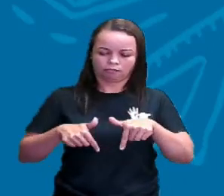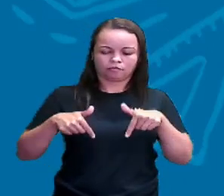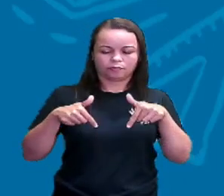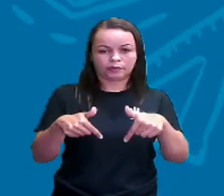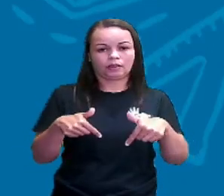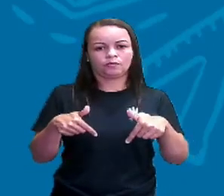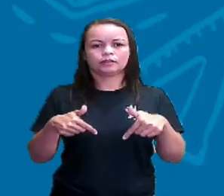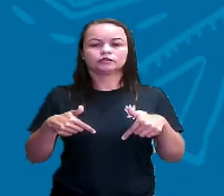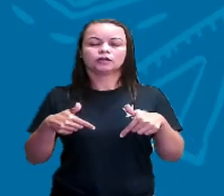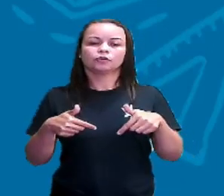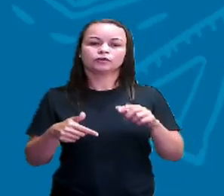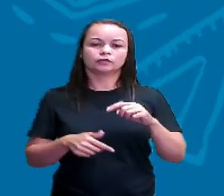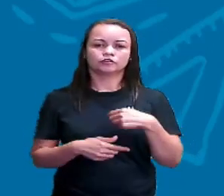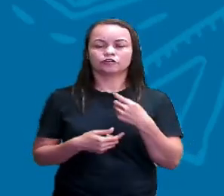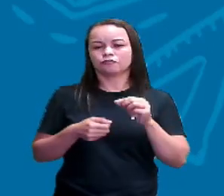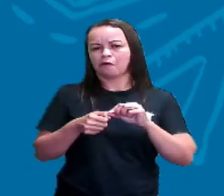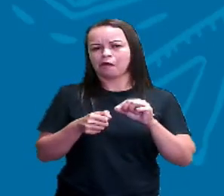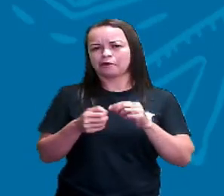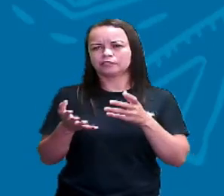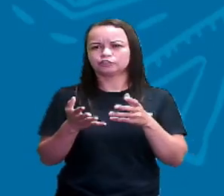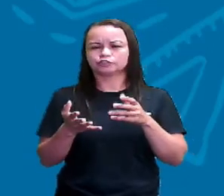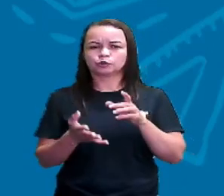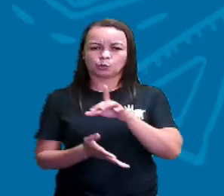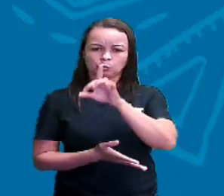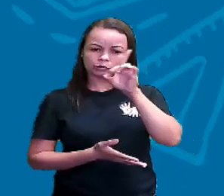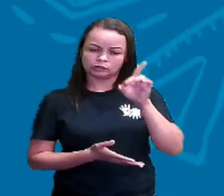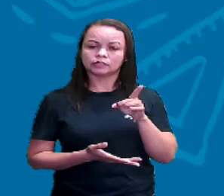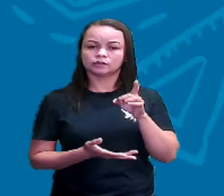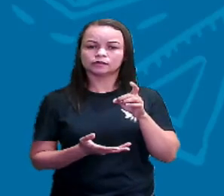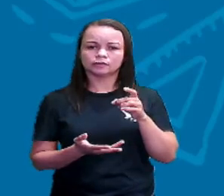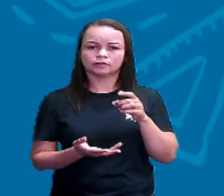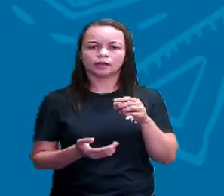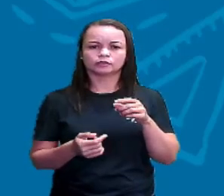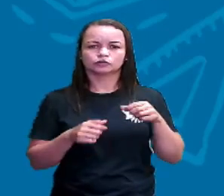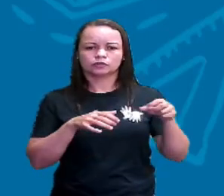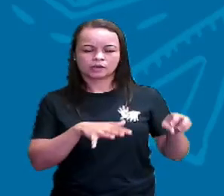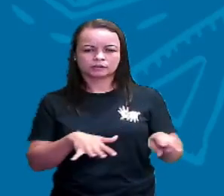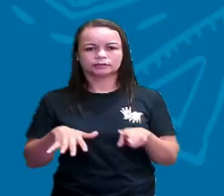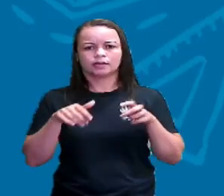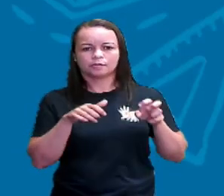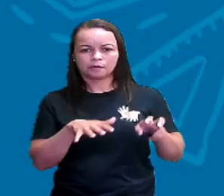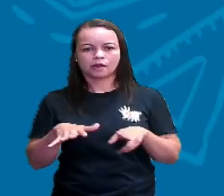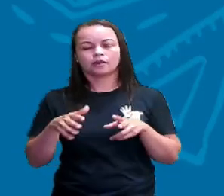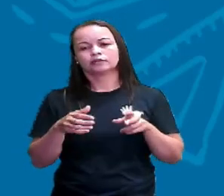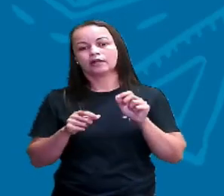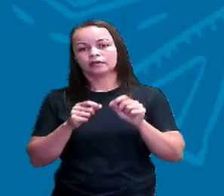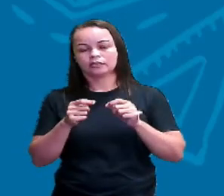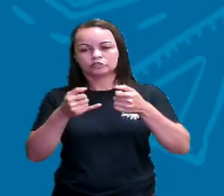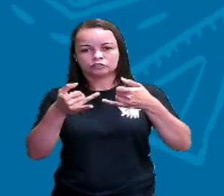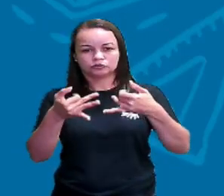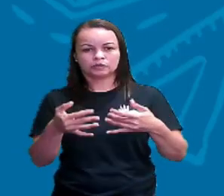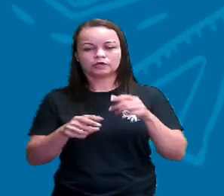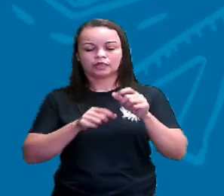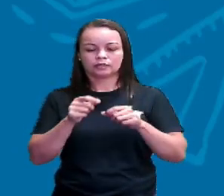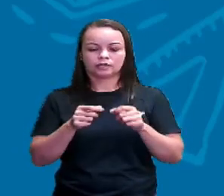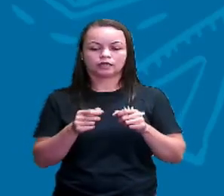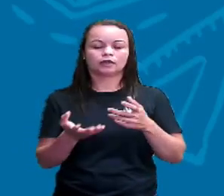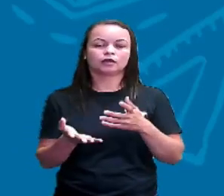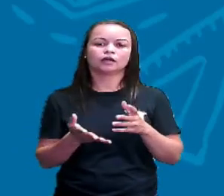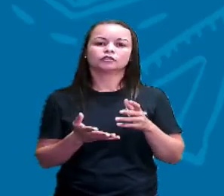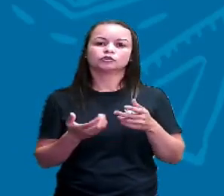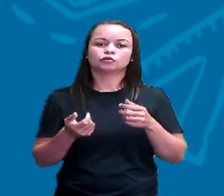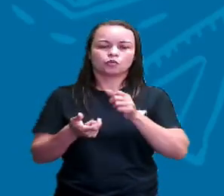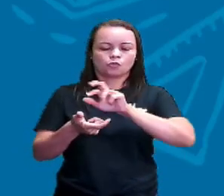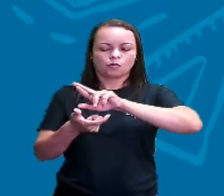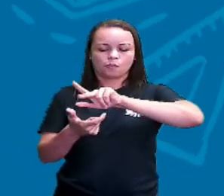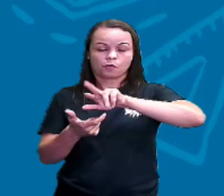que a gente faz naquele mesmo dia, todas as semanas, aí a gente coloca esse dia na semana no